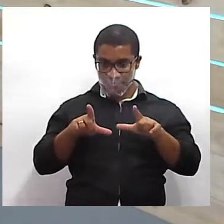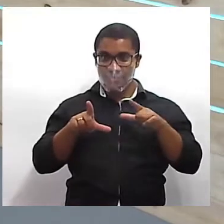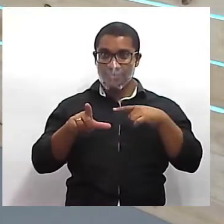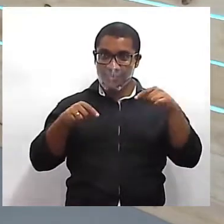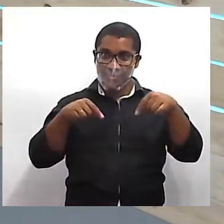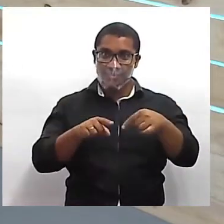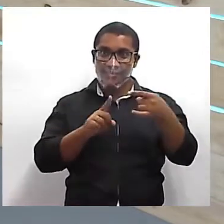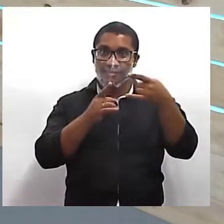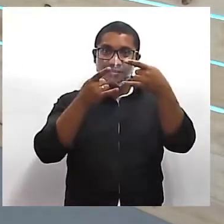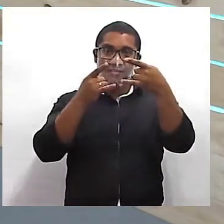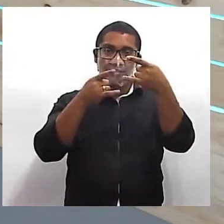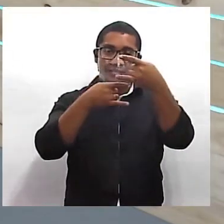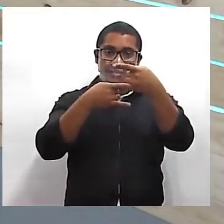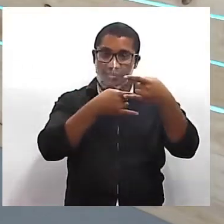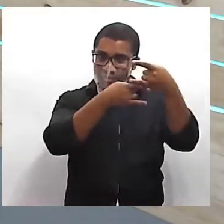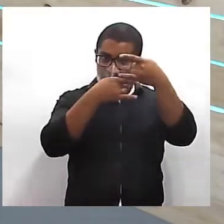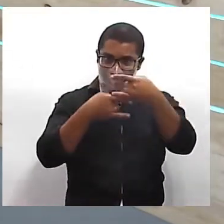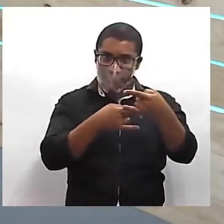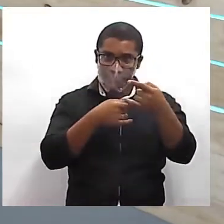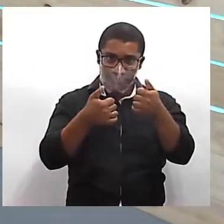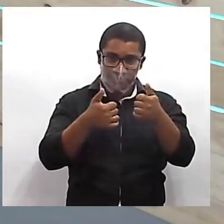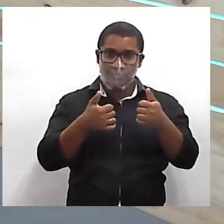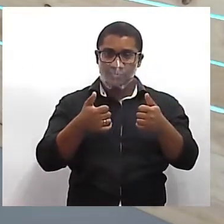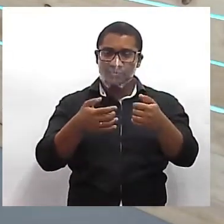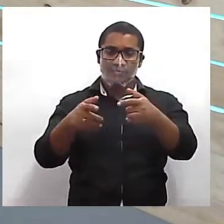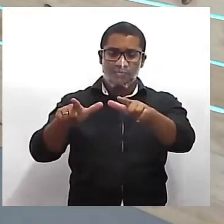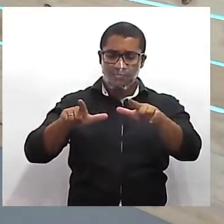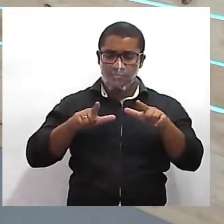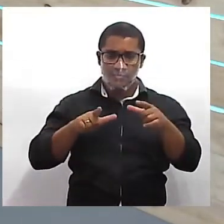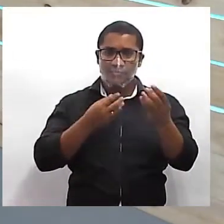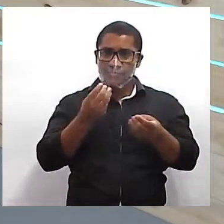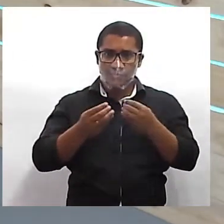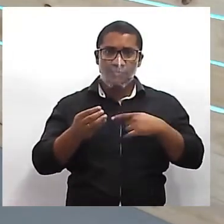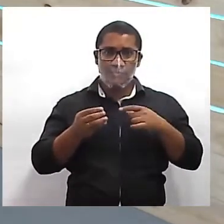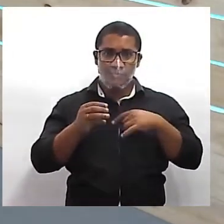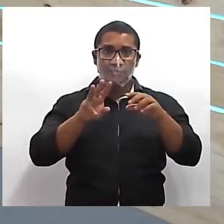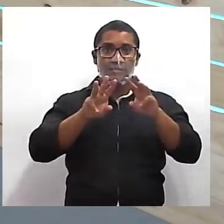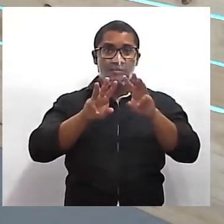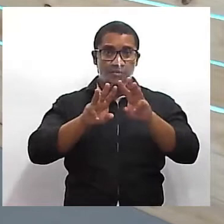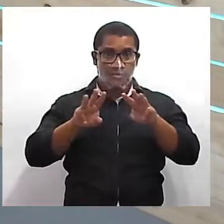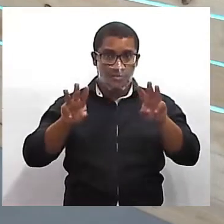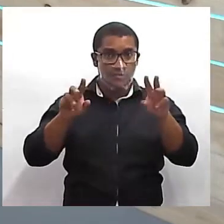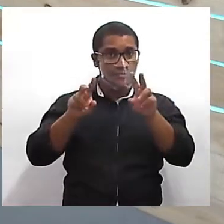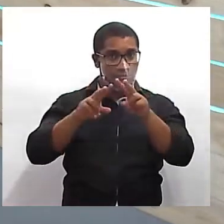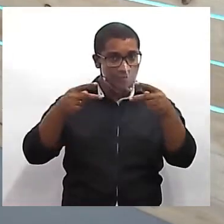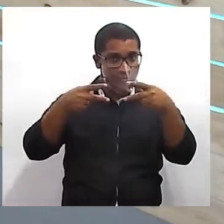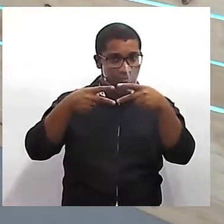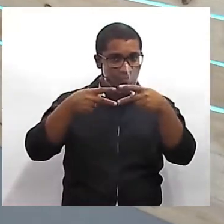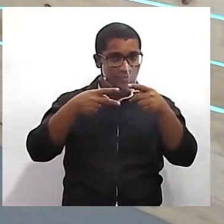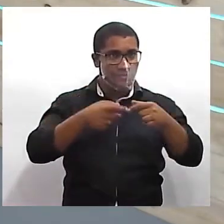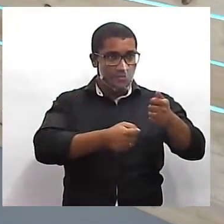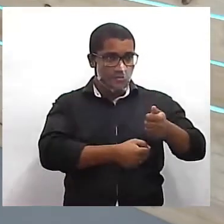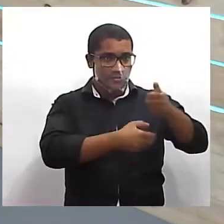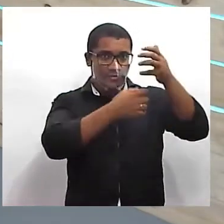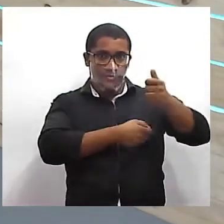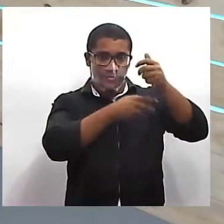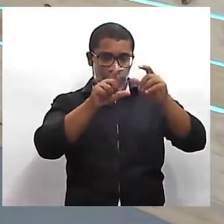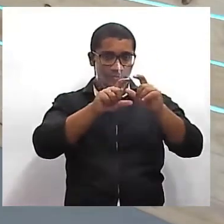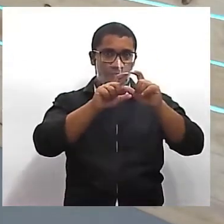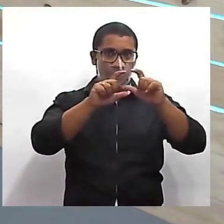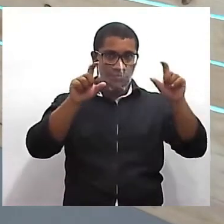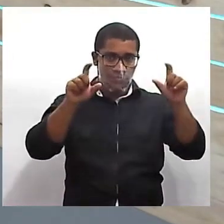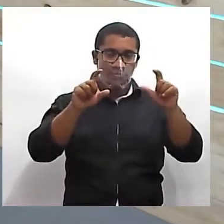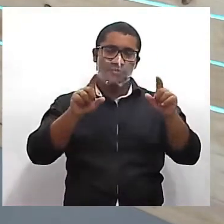live. O certificado deverá ser solicitado através do link que está no chat e na descrição do vídeo. O link